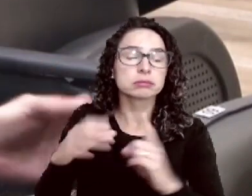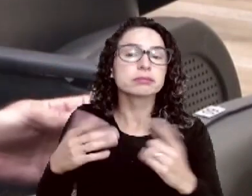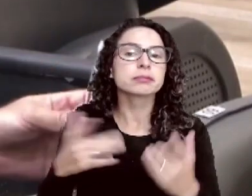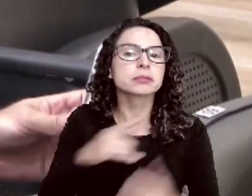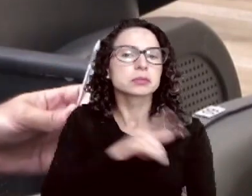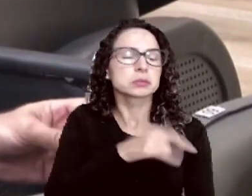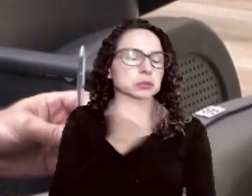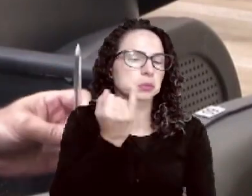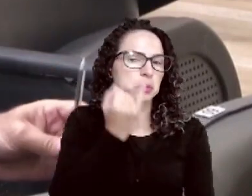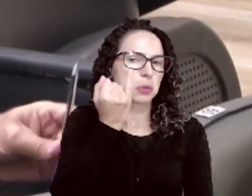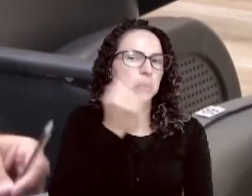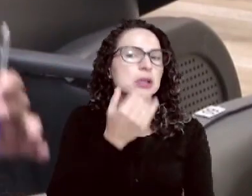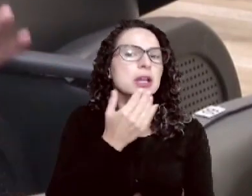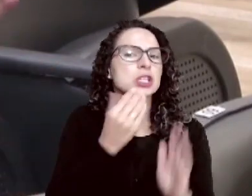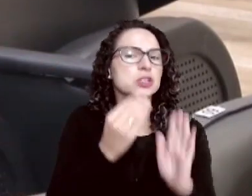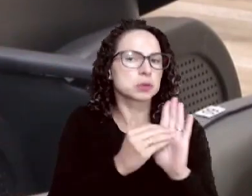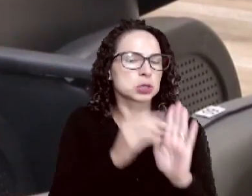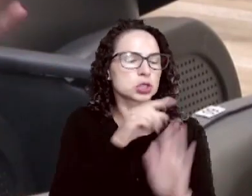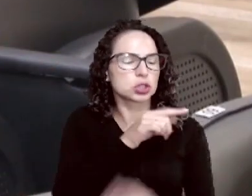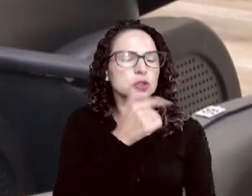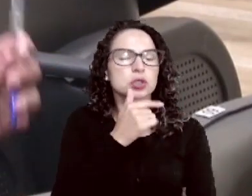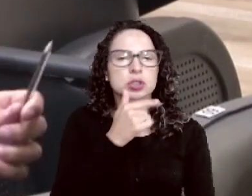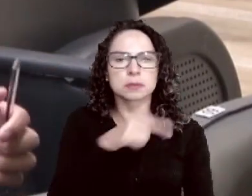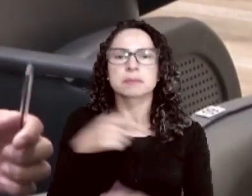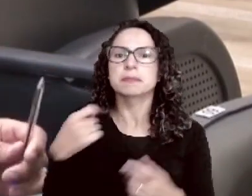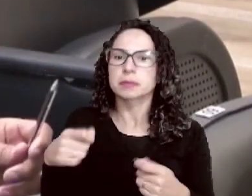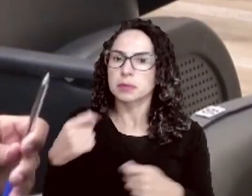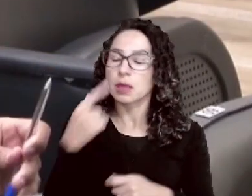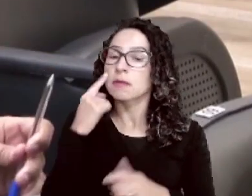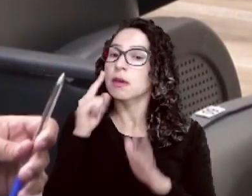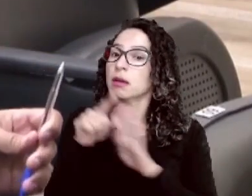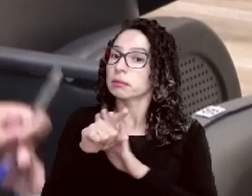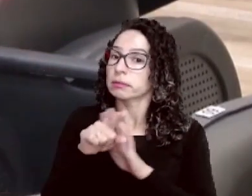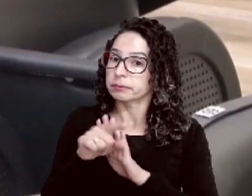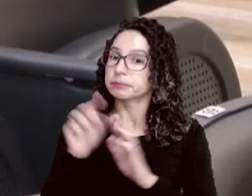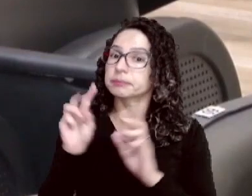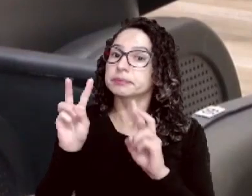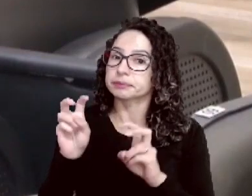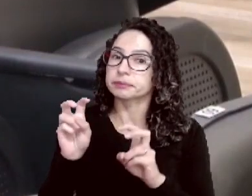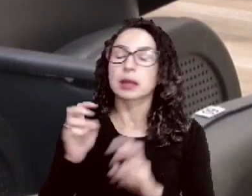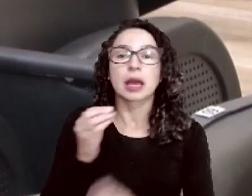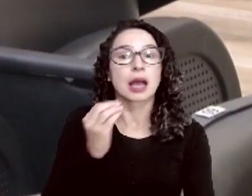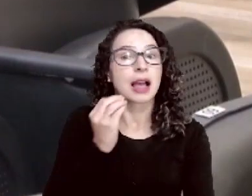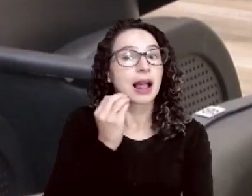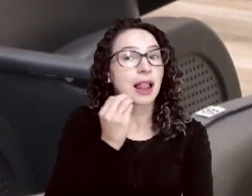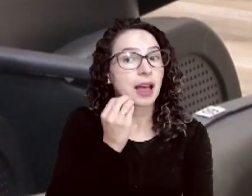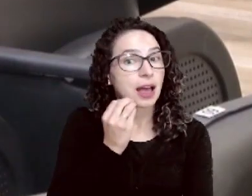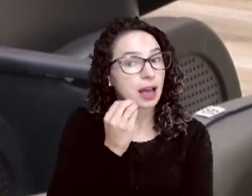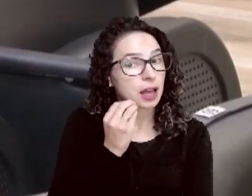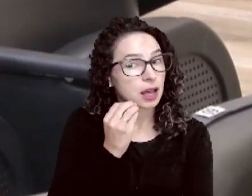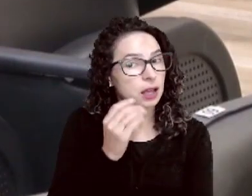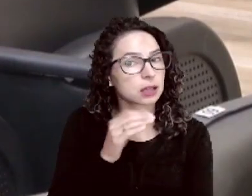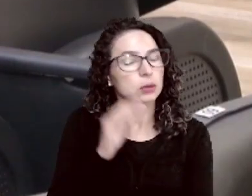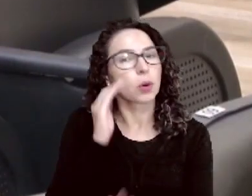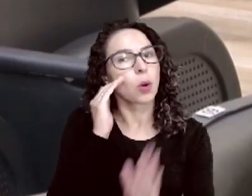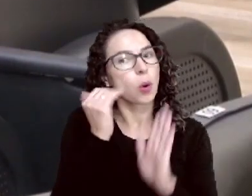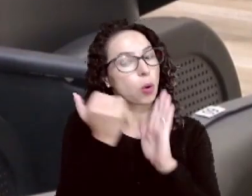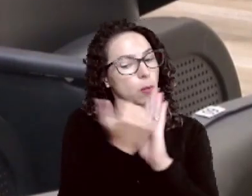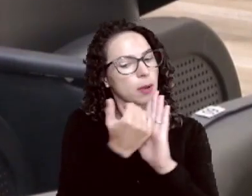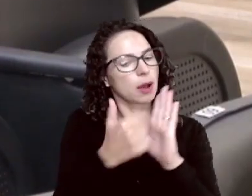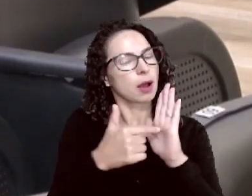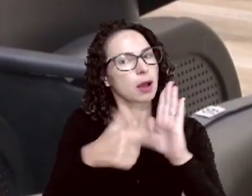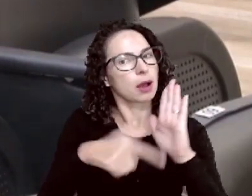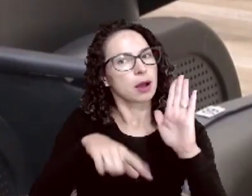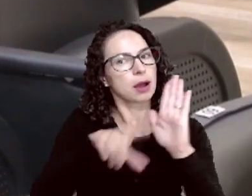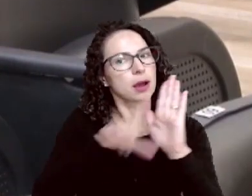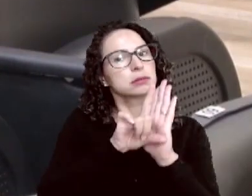esse requerimento, Jesus. E precisa rever essa questão. Claro, tudo dentro da legalidade, tudo